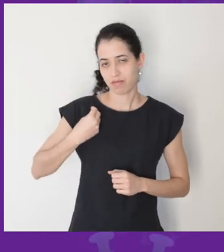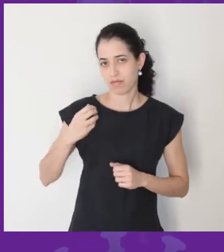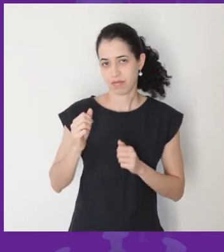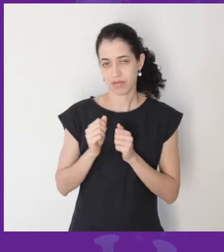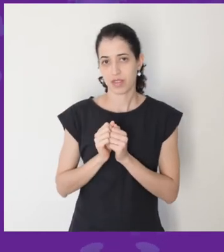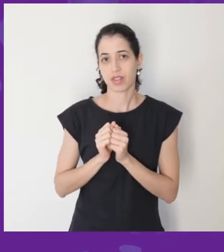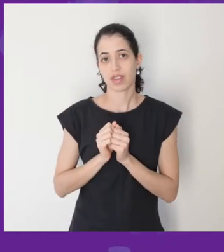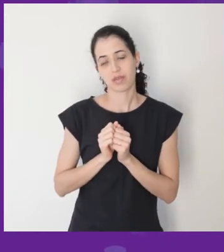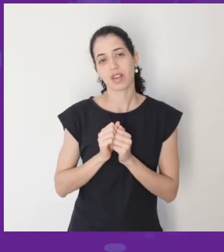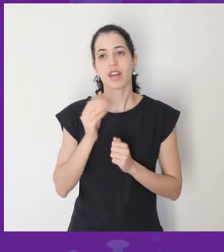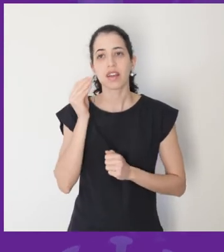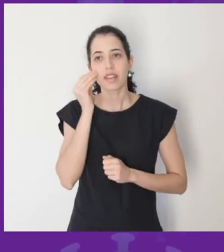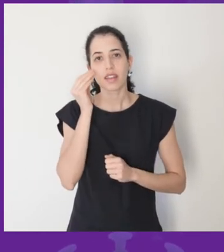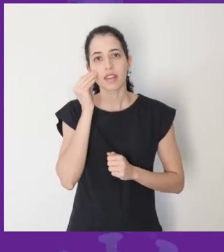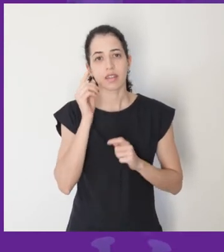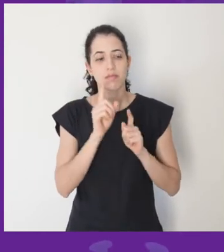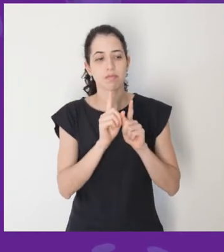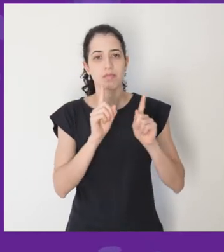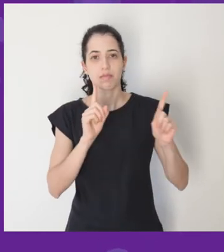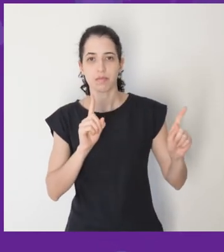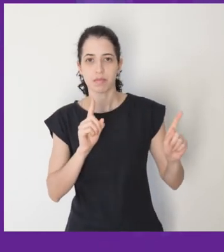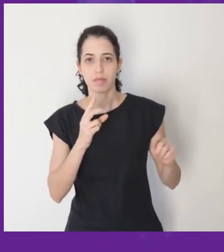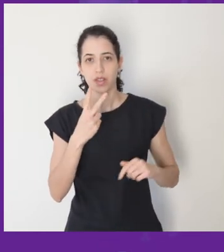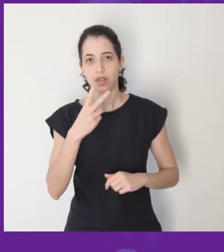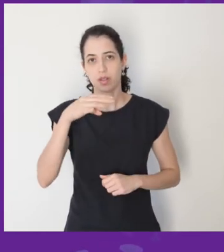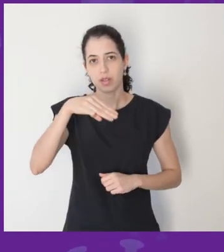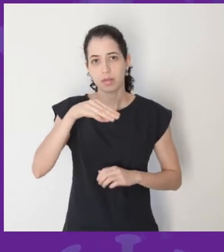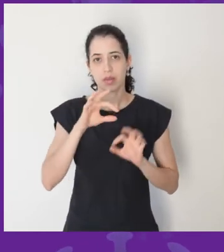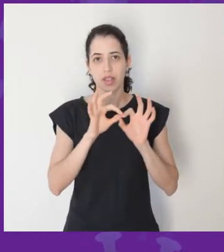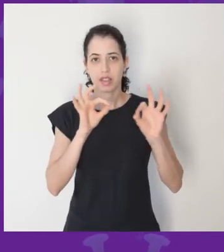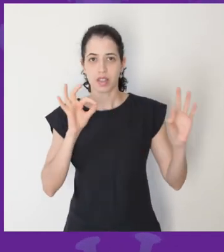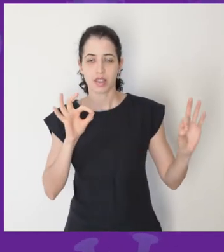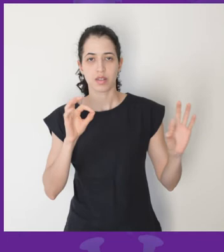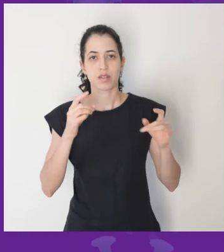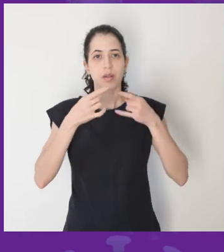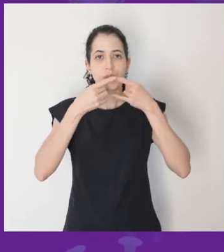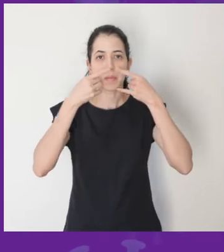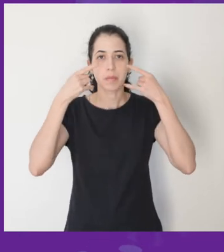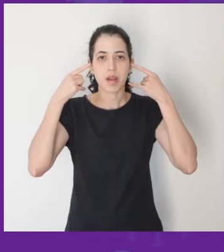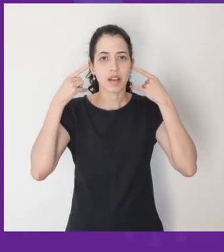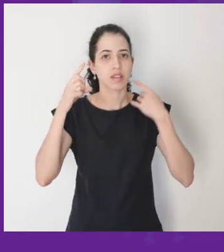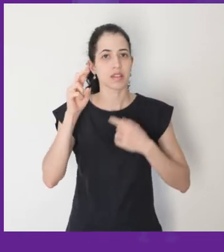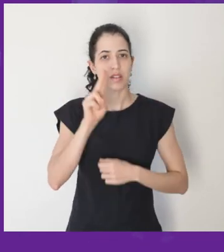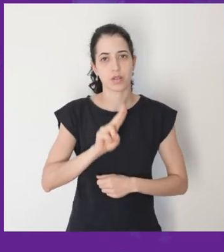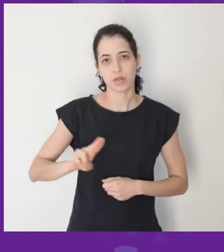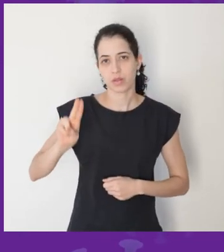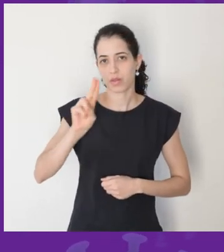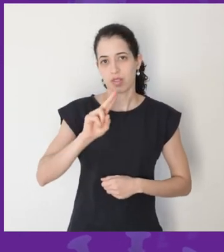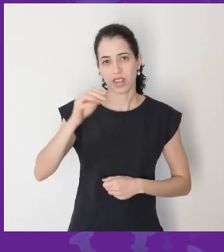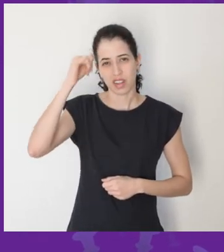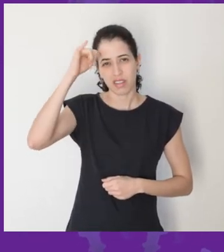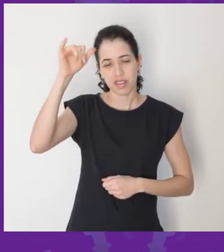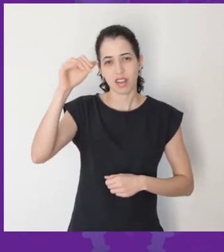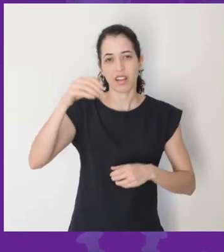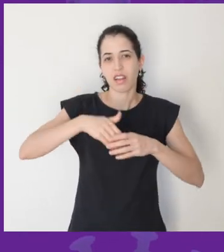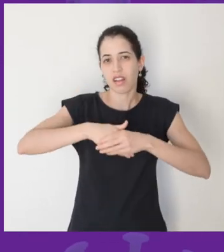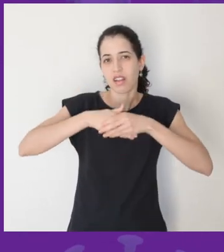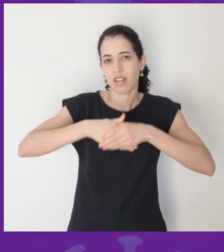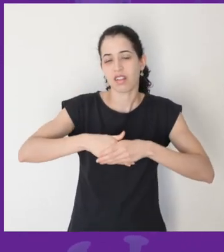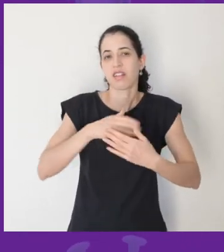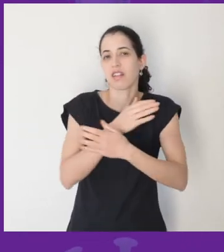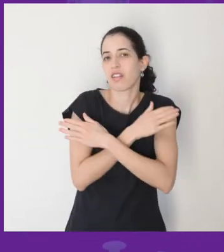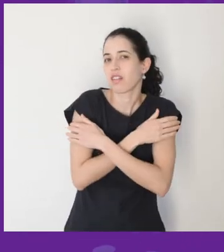então tentar manter o distanciamento de 2 metros uns dos outros os a máscara o tempo todo não ficasse